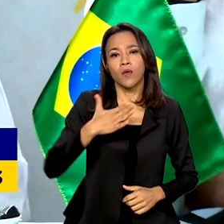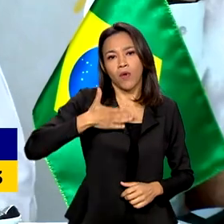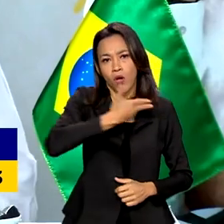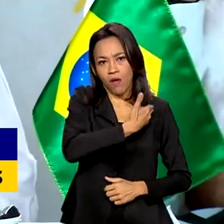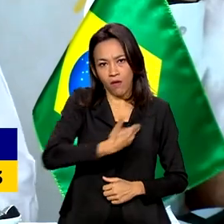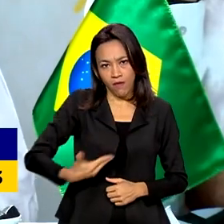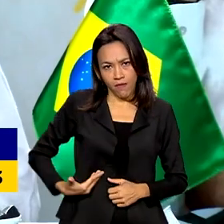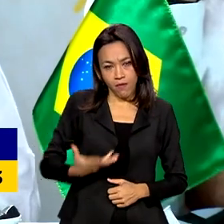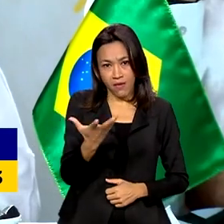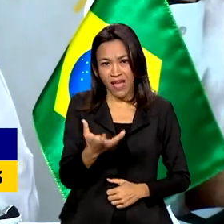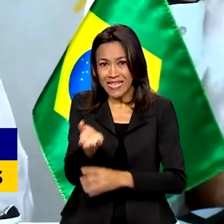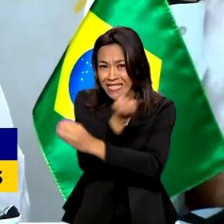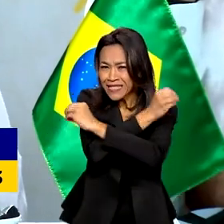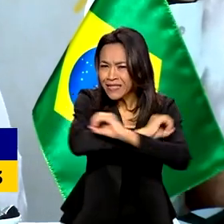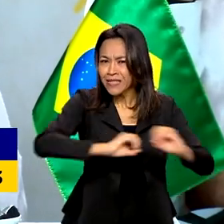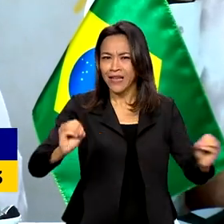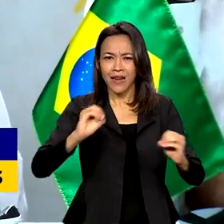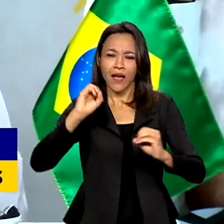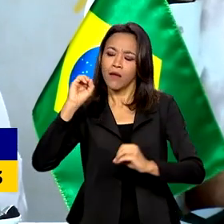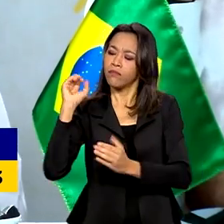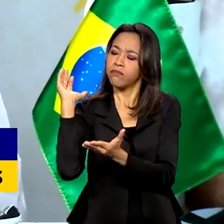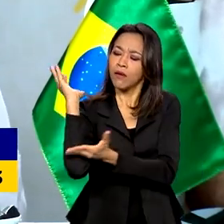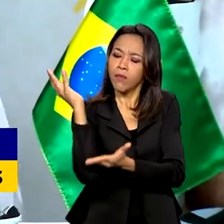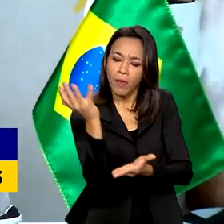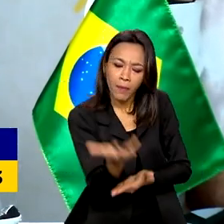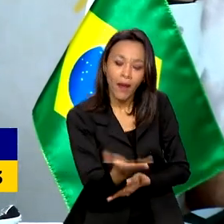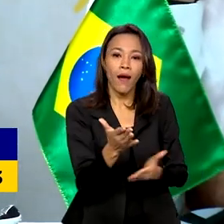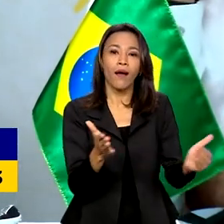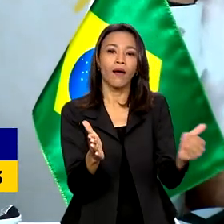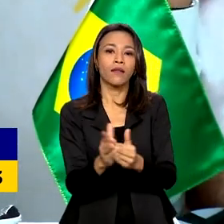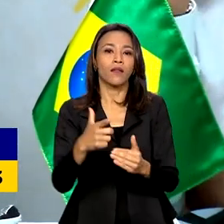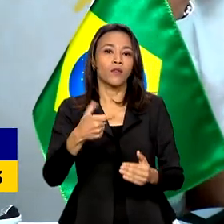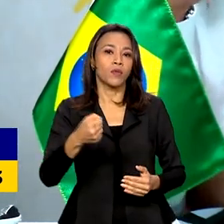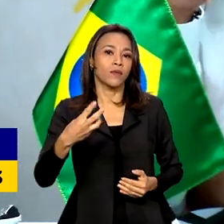zerar o desmatamento até 2030. Esse é um